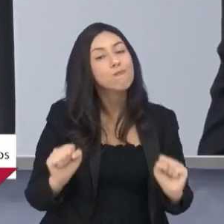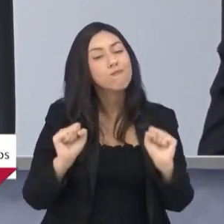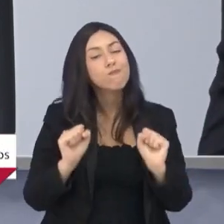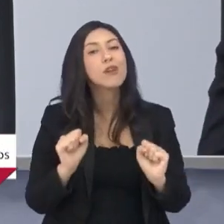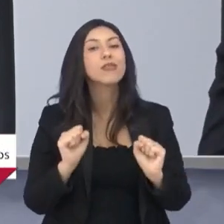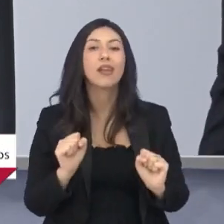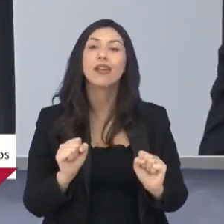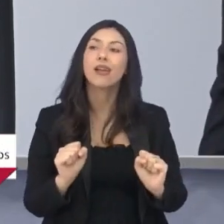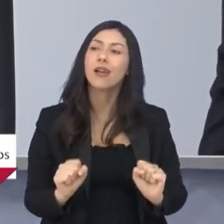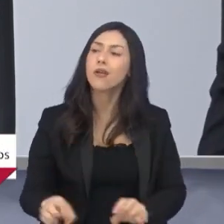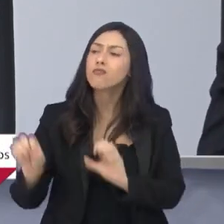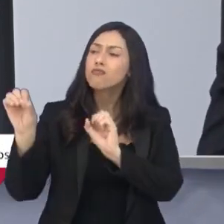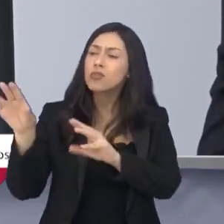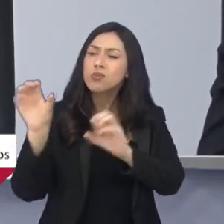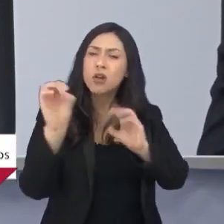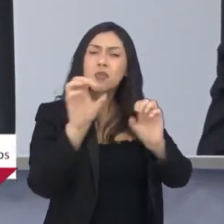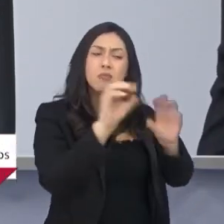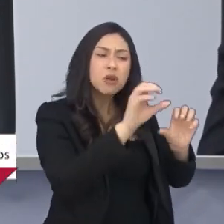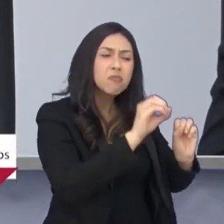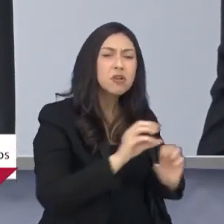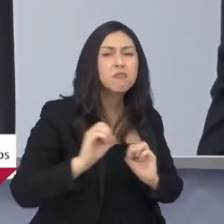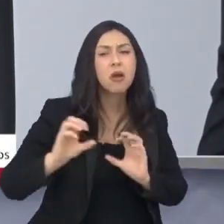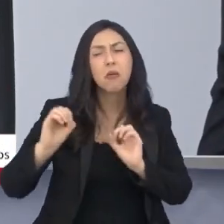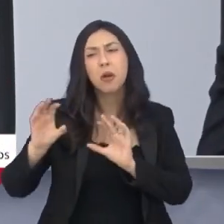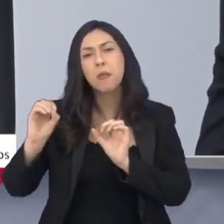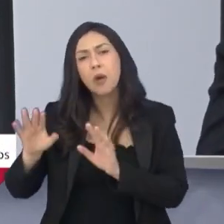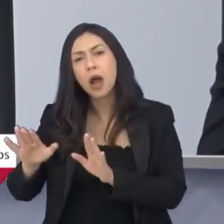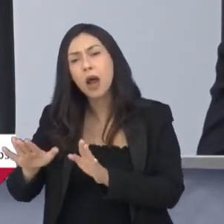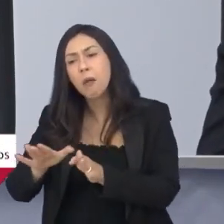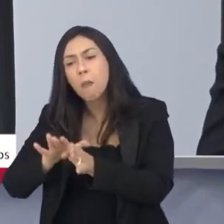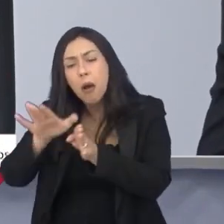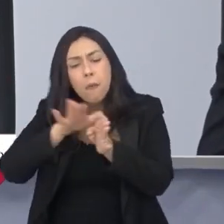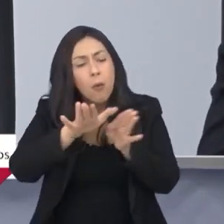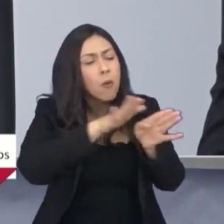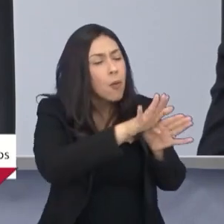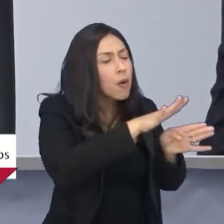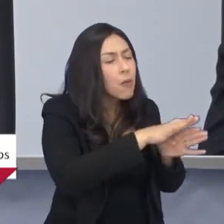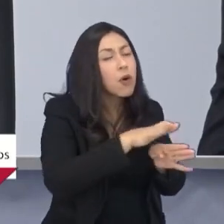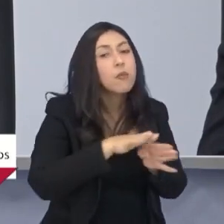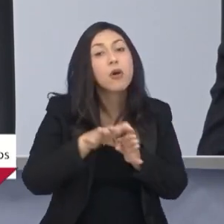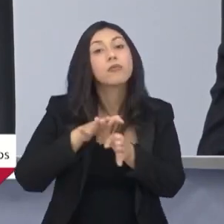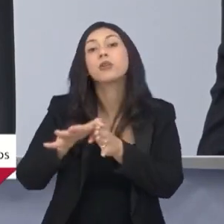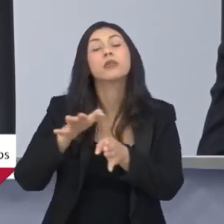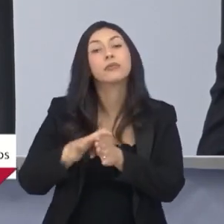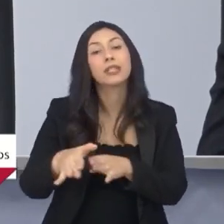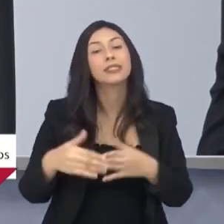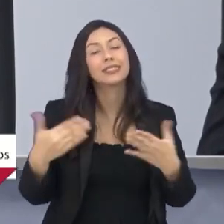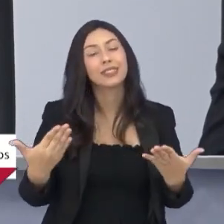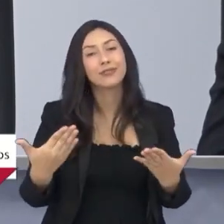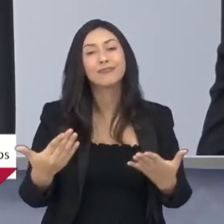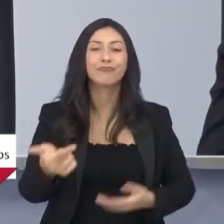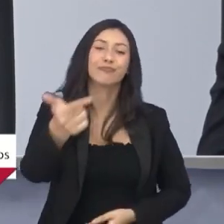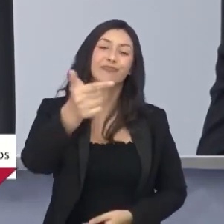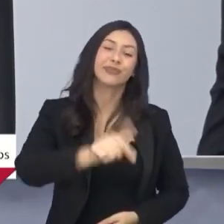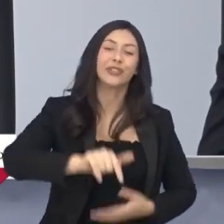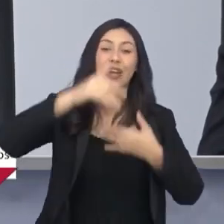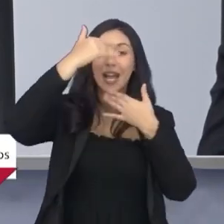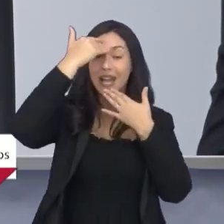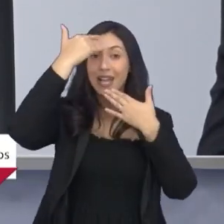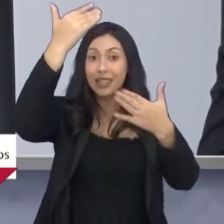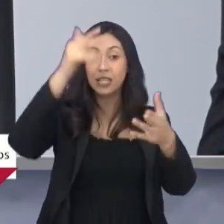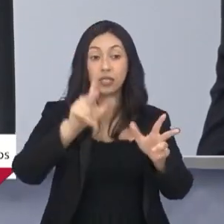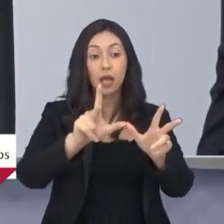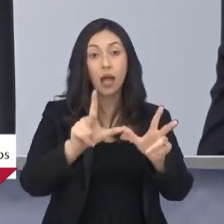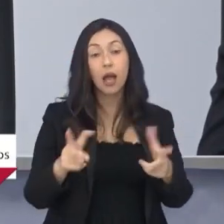difundir um pouquinho o conhecimento dos nossos técnicos né então agradecendo de novo a câmara